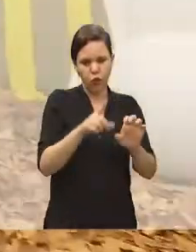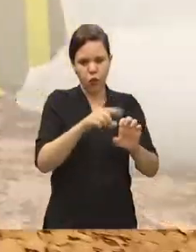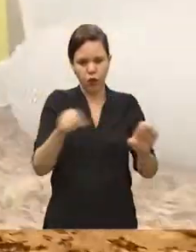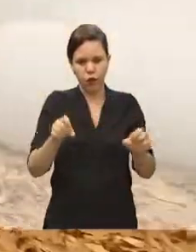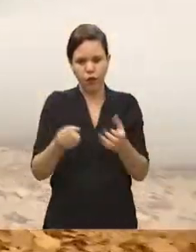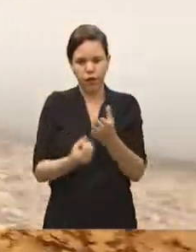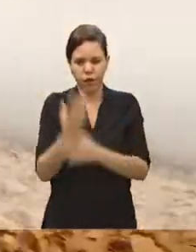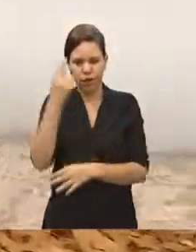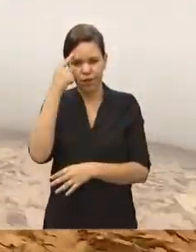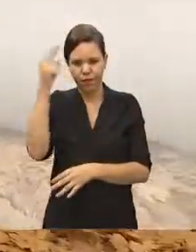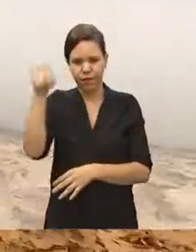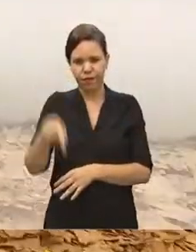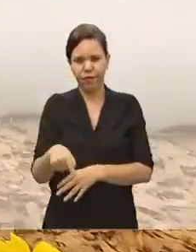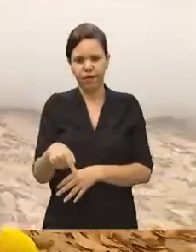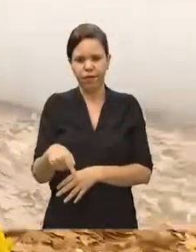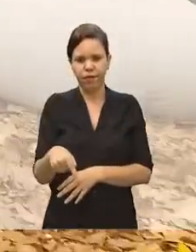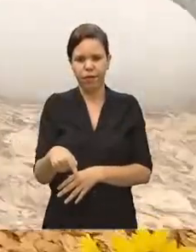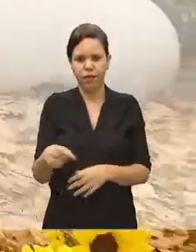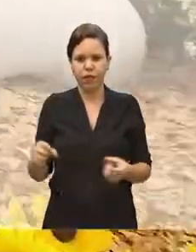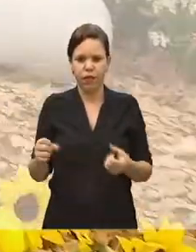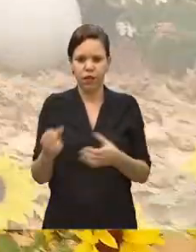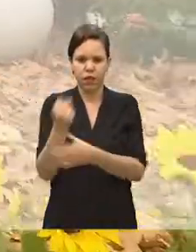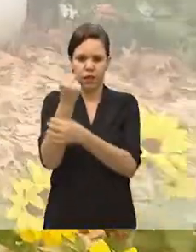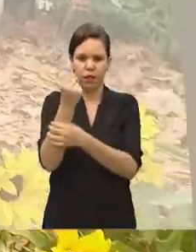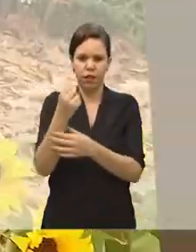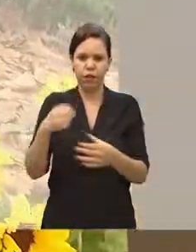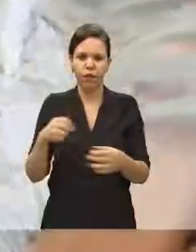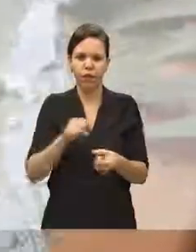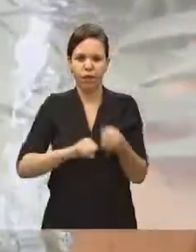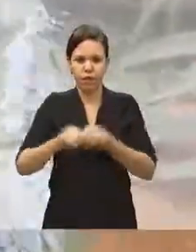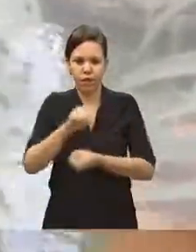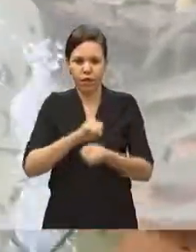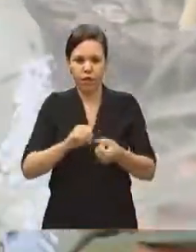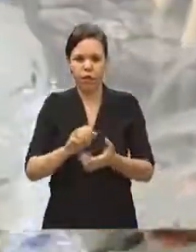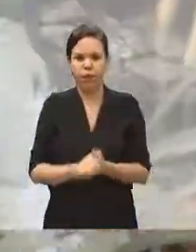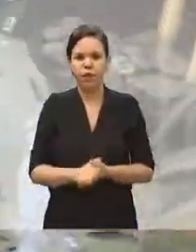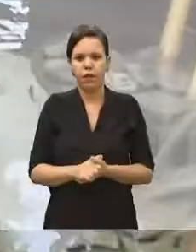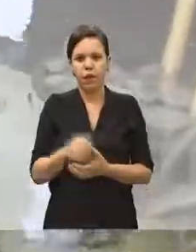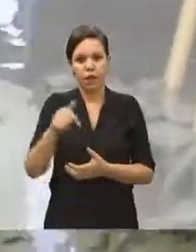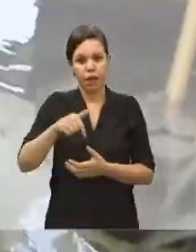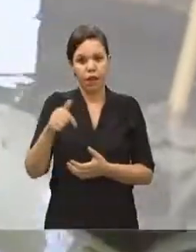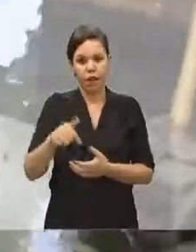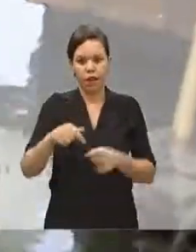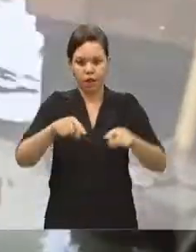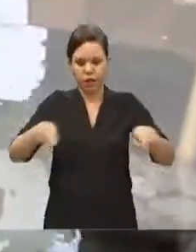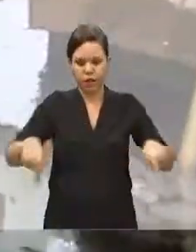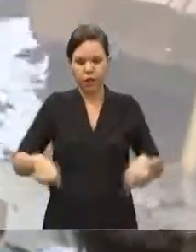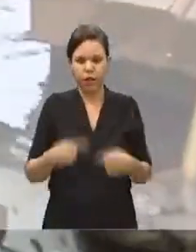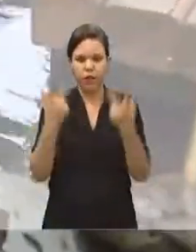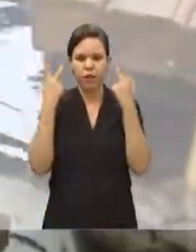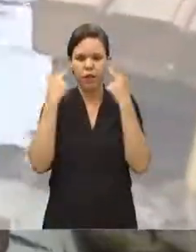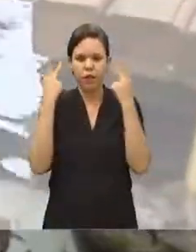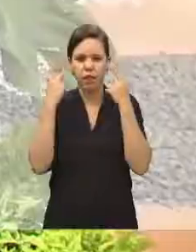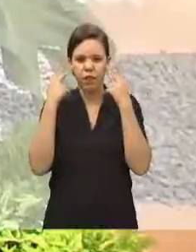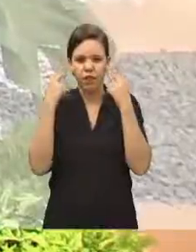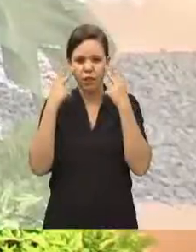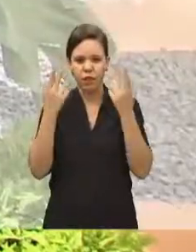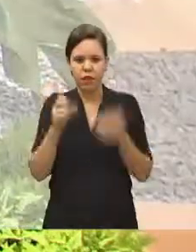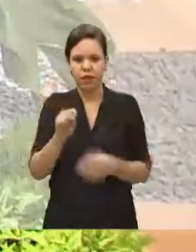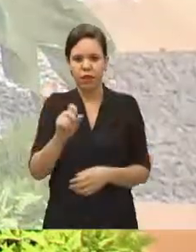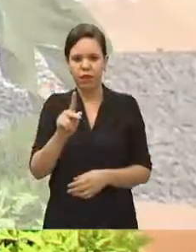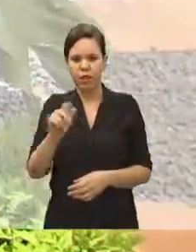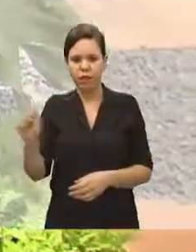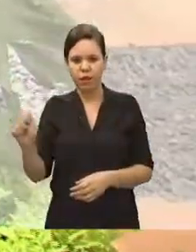usaram a criatividade em nome da sustentabilidade. Aqui uma piscina natural, o spa de ozônio, o